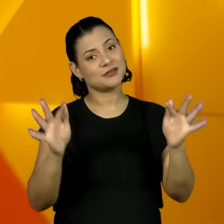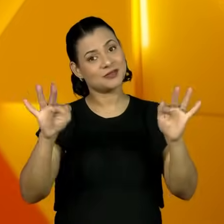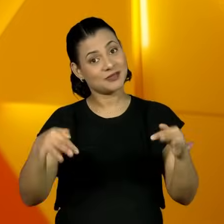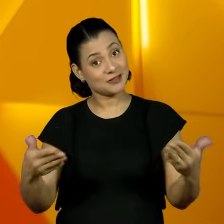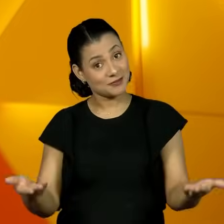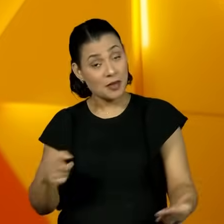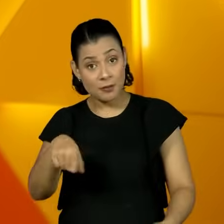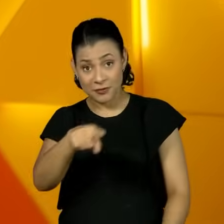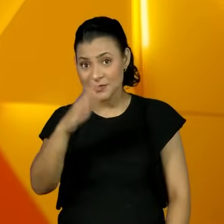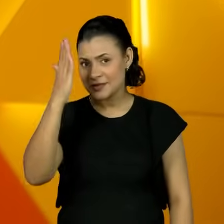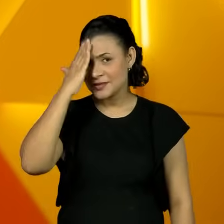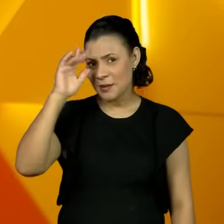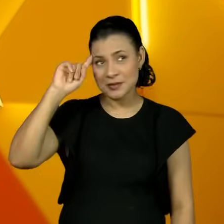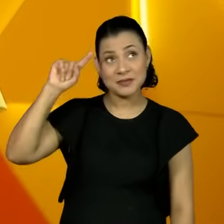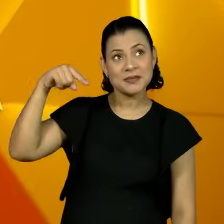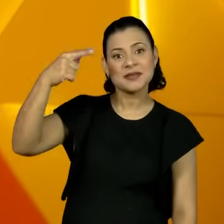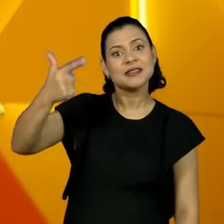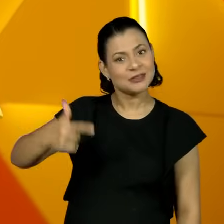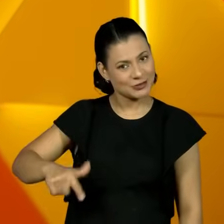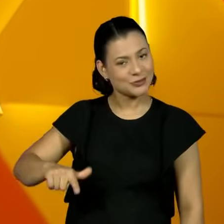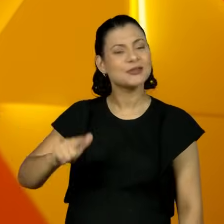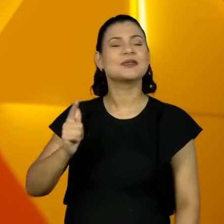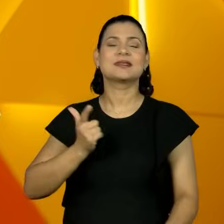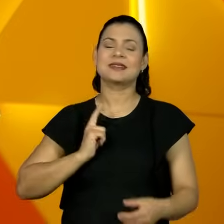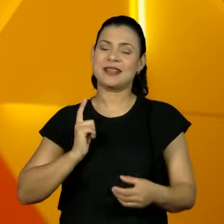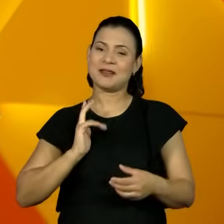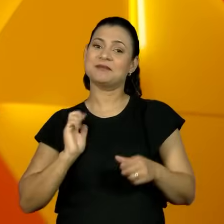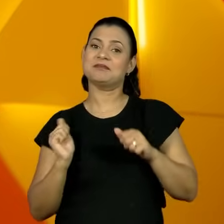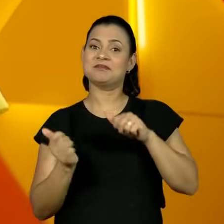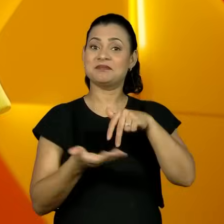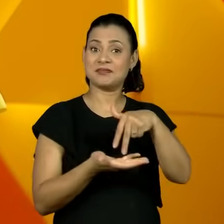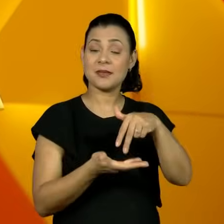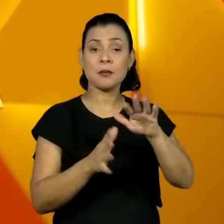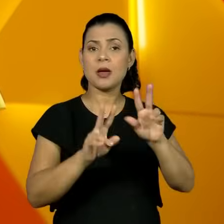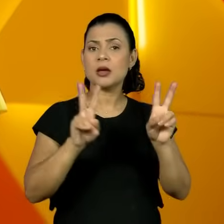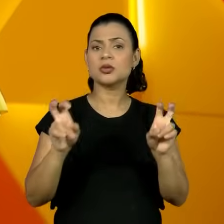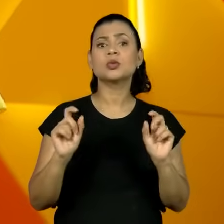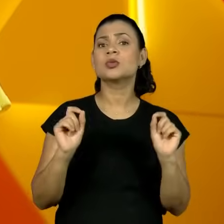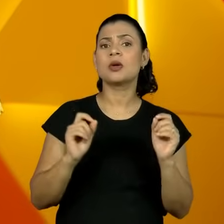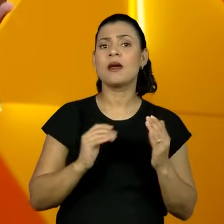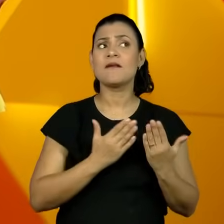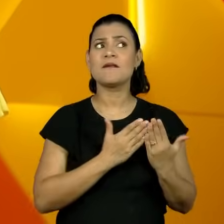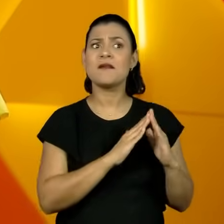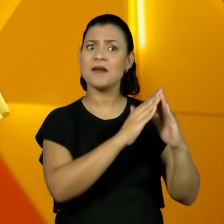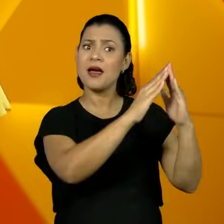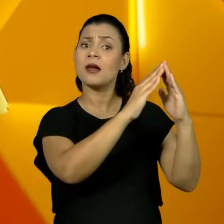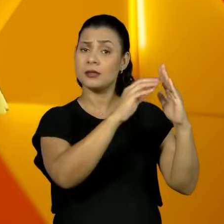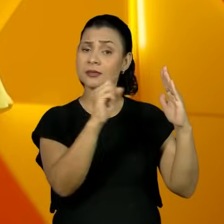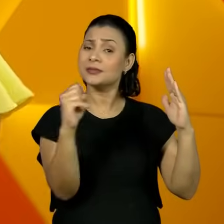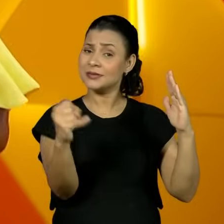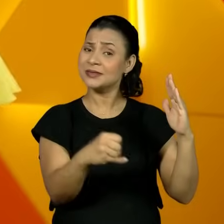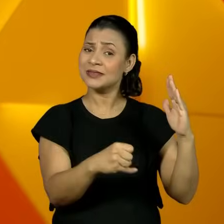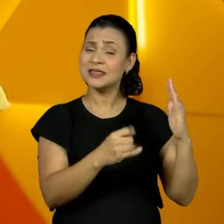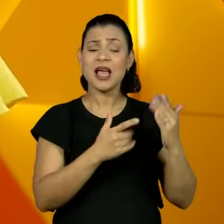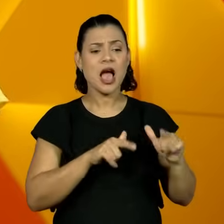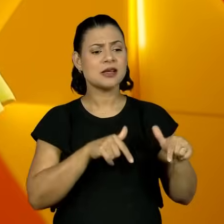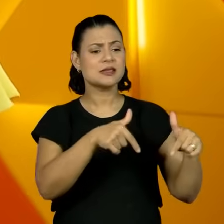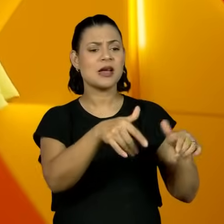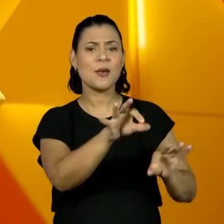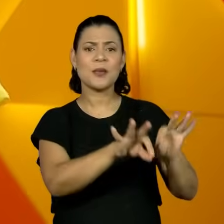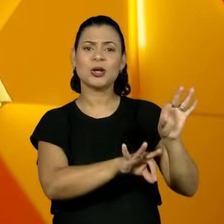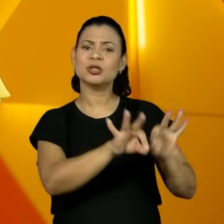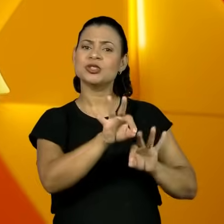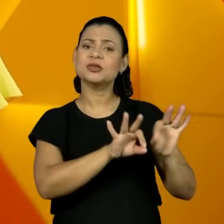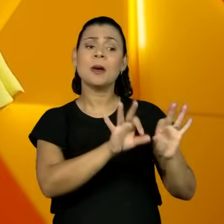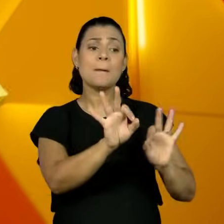aqui, mas você já sabe, semana que vem eu volto. E aí o meu assunto é favela. Sim, nós vamos falar de ações e de projetos